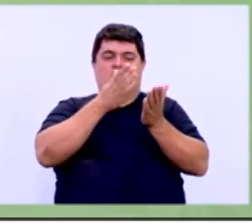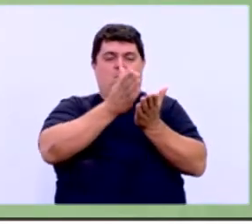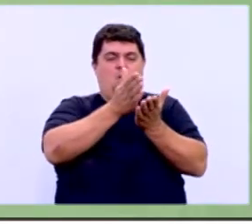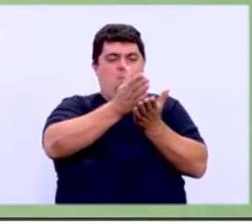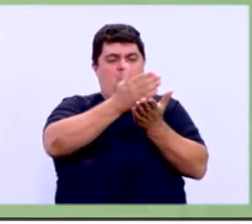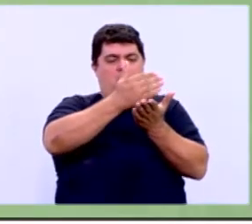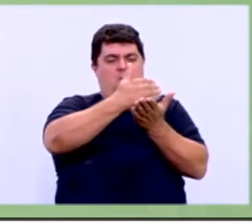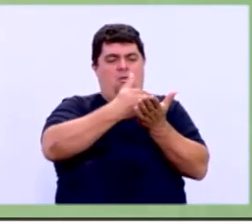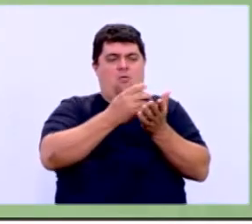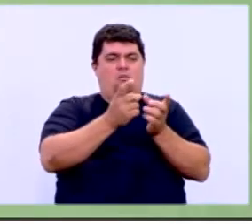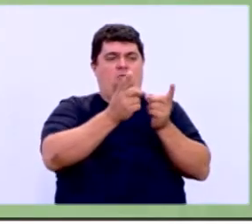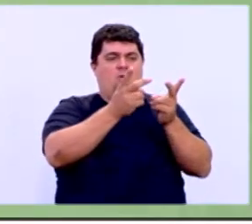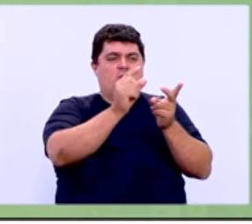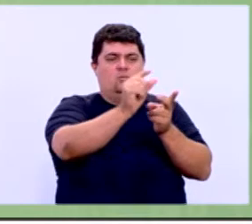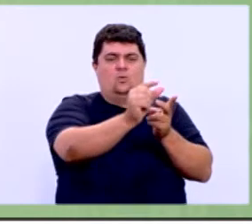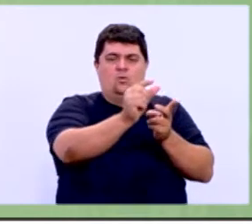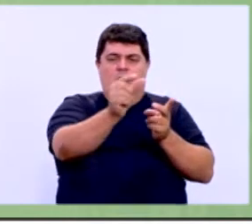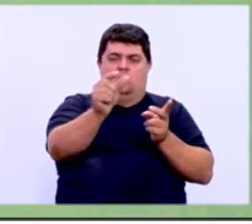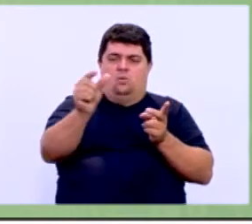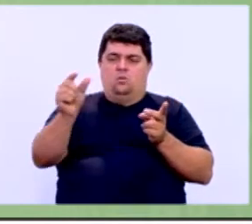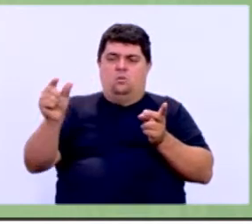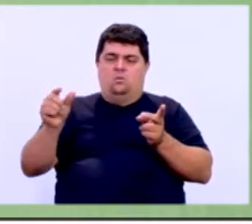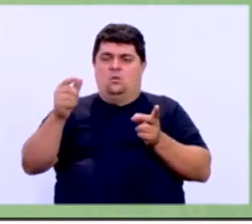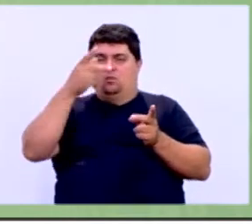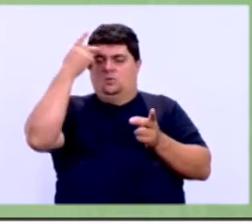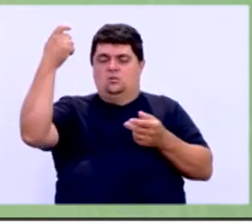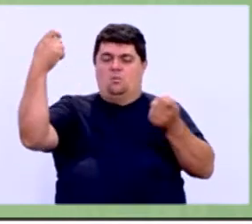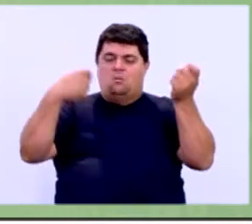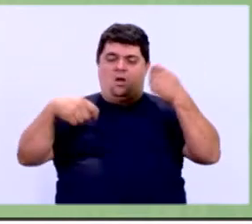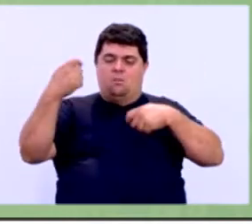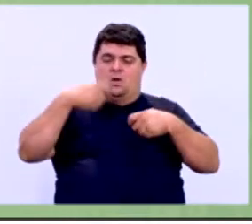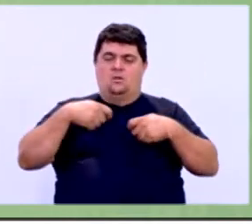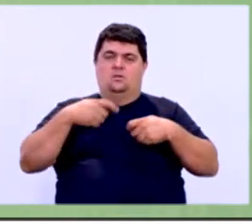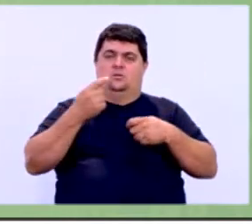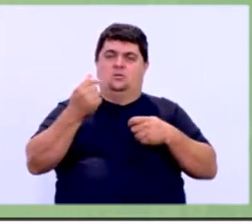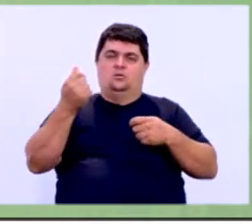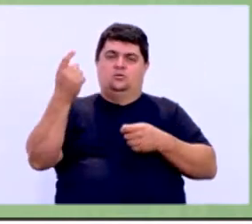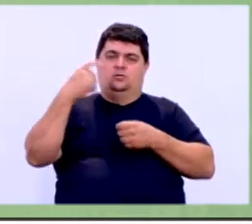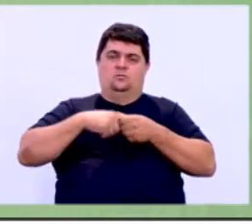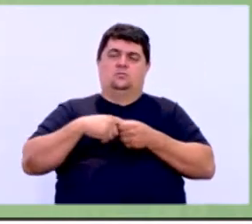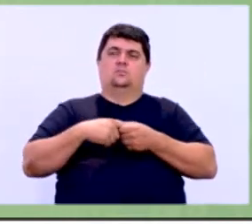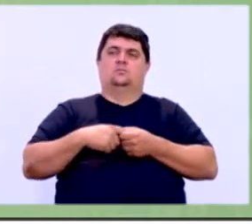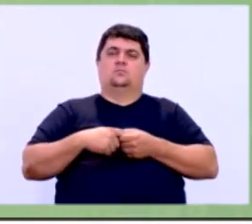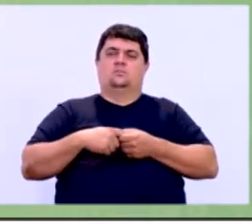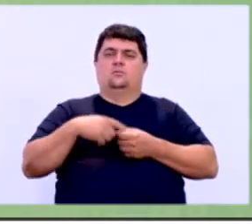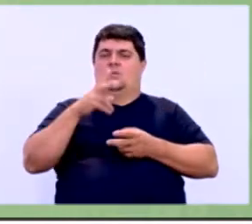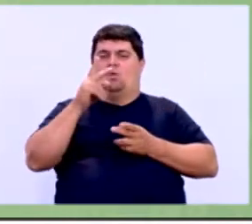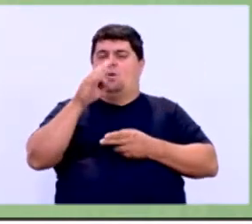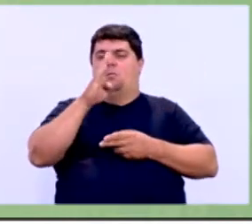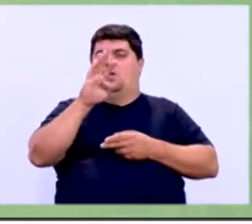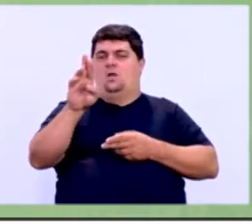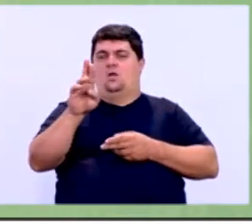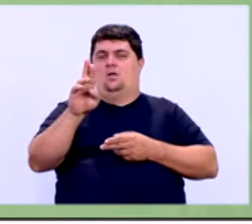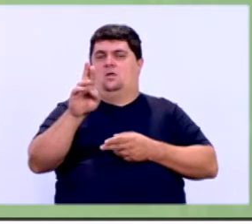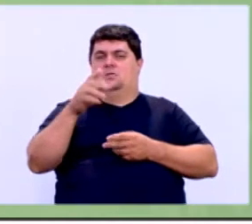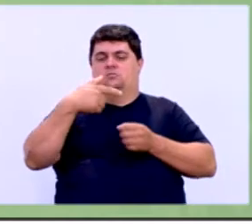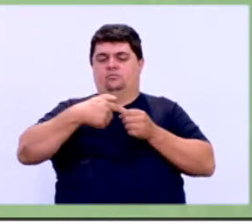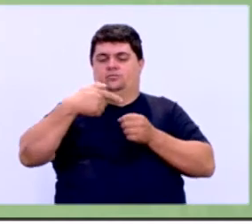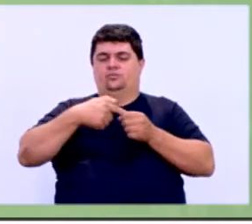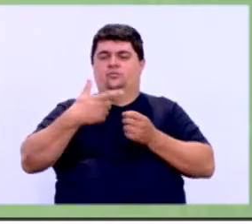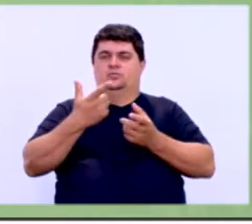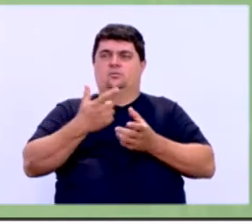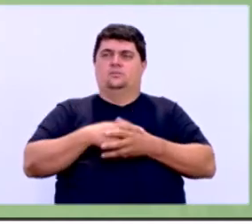a empresa vende ações, né, como por exemplo a venda de ações da Petrobras, né? Por exemplo, a venda